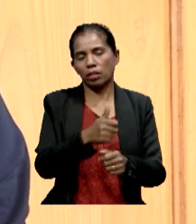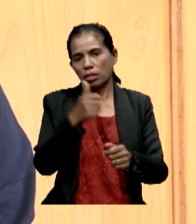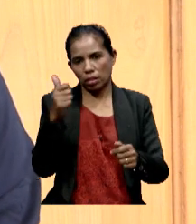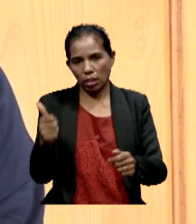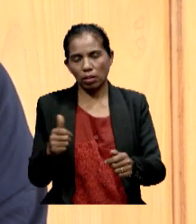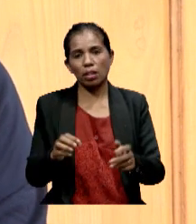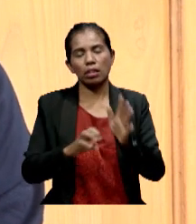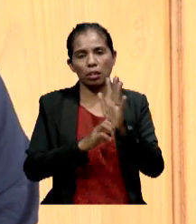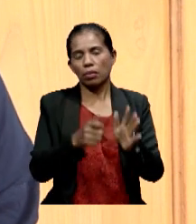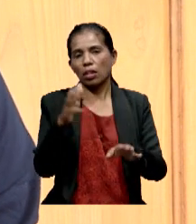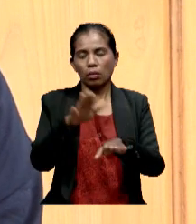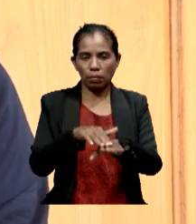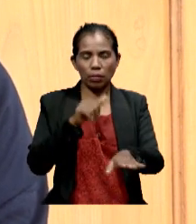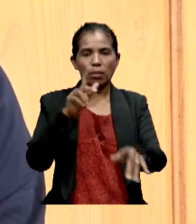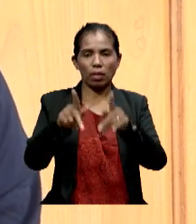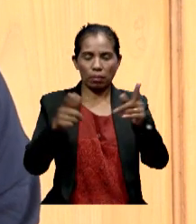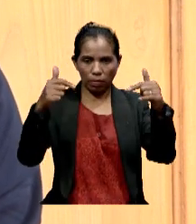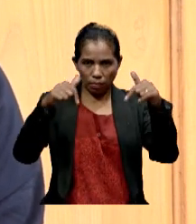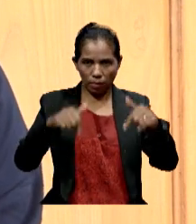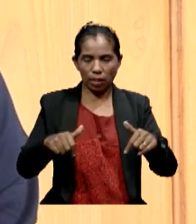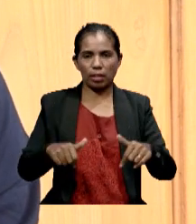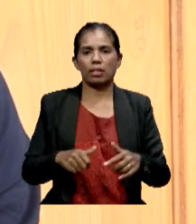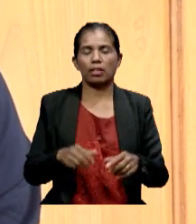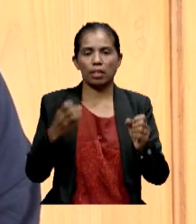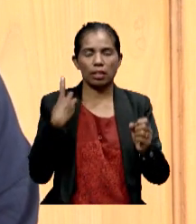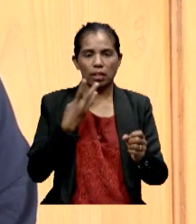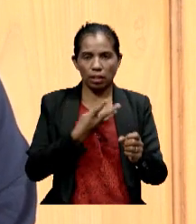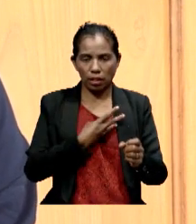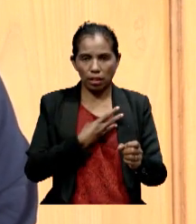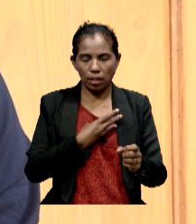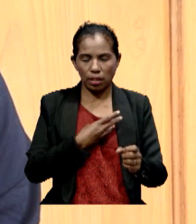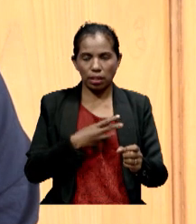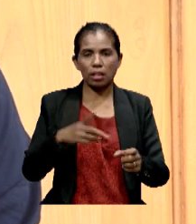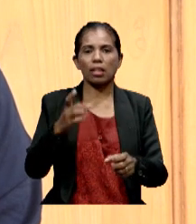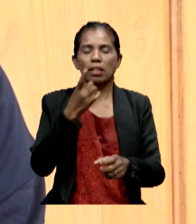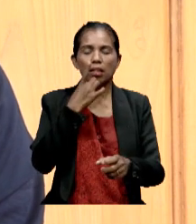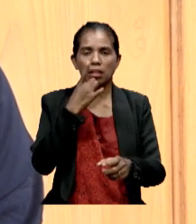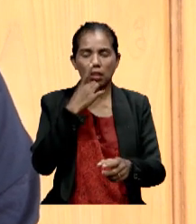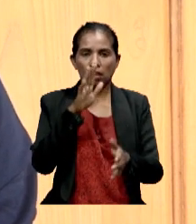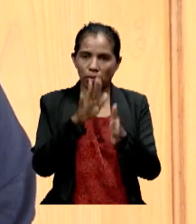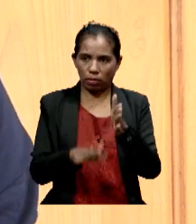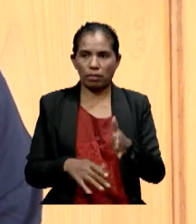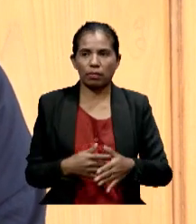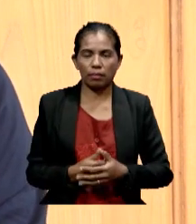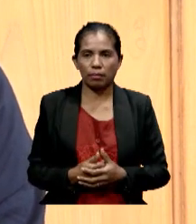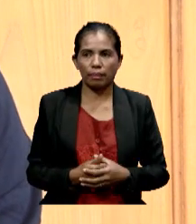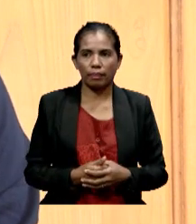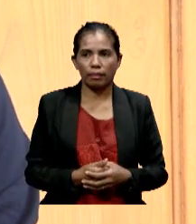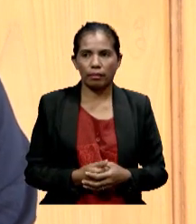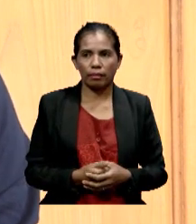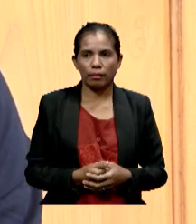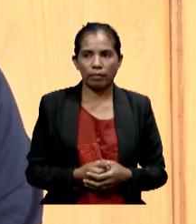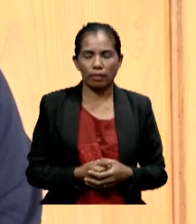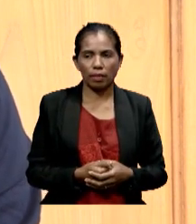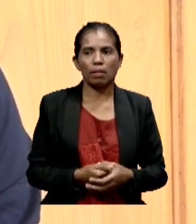bele atrai ema. Mais além desse ano, também e tem eletricidade é barato. E é nessa, a se não der certo para